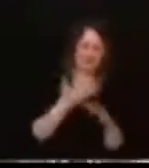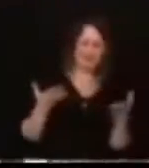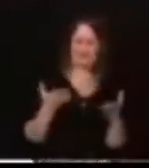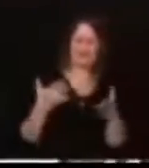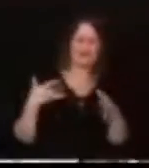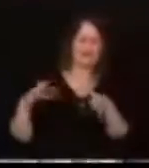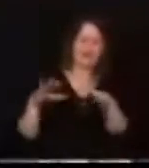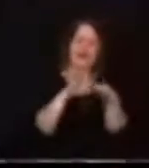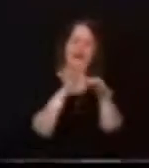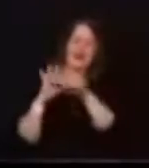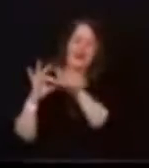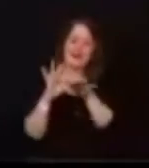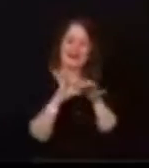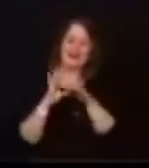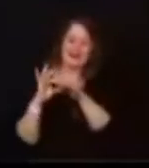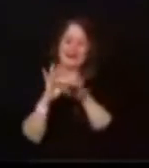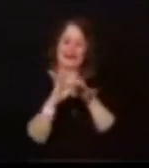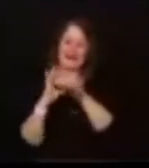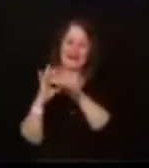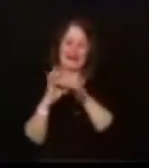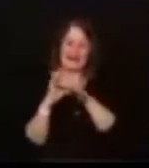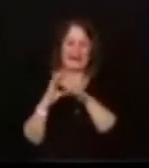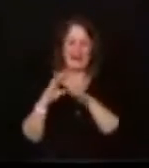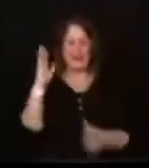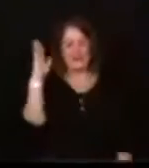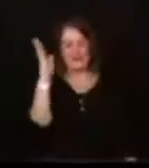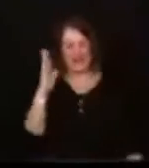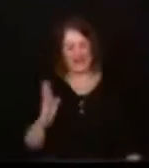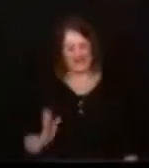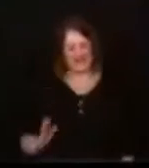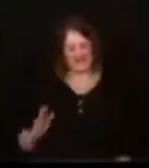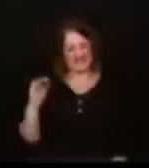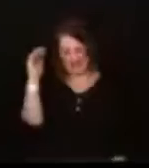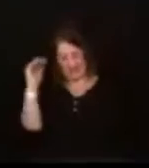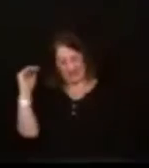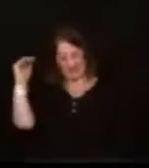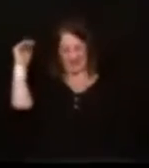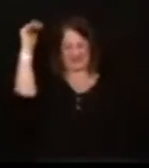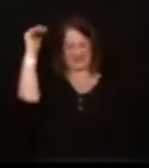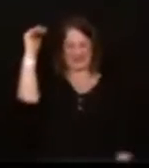a todos nós. Brasil, acima de tudo,